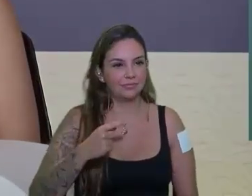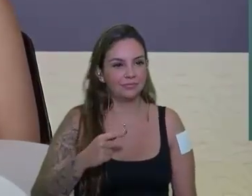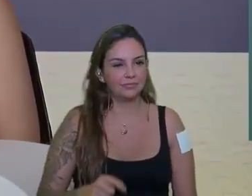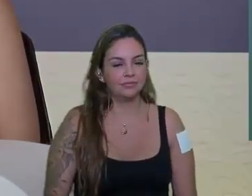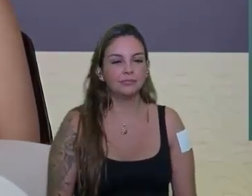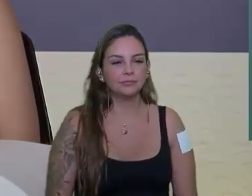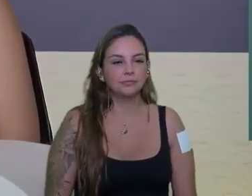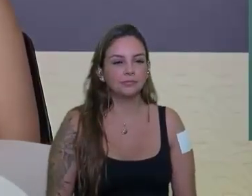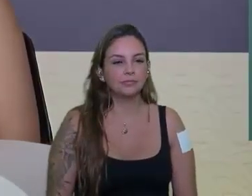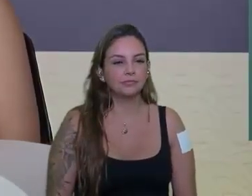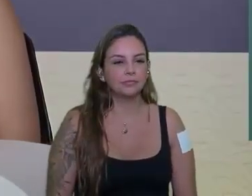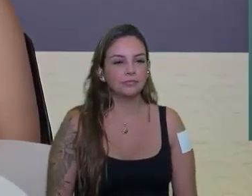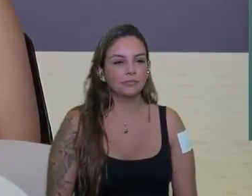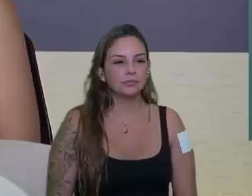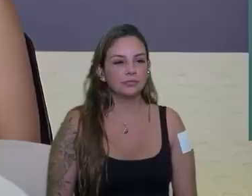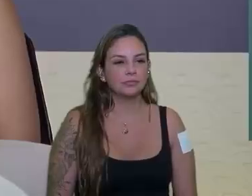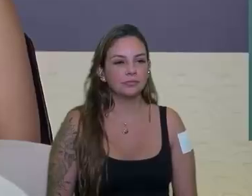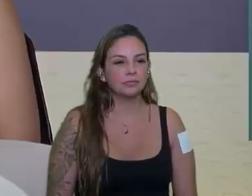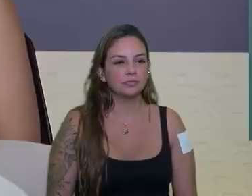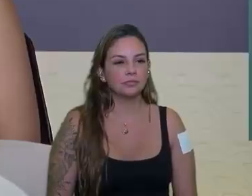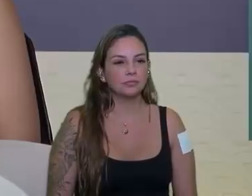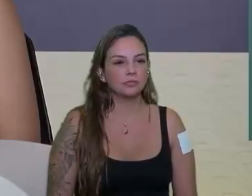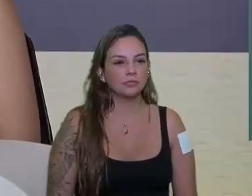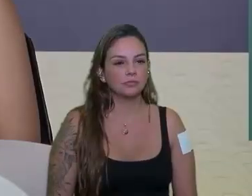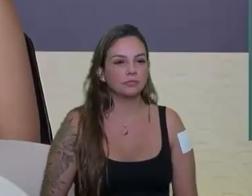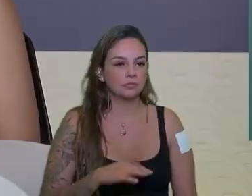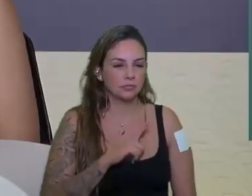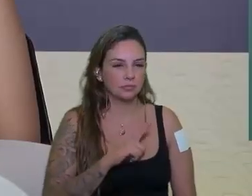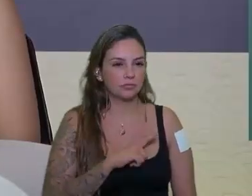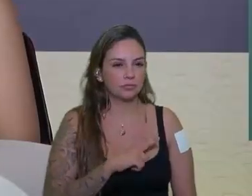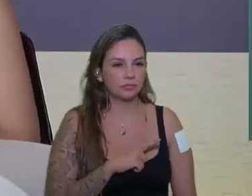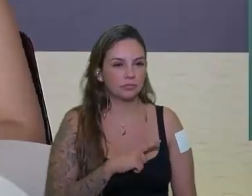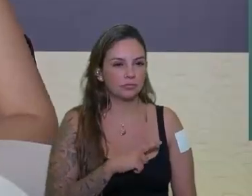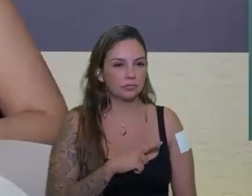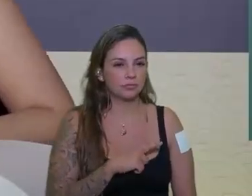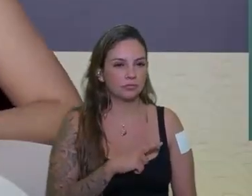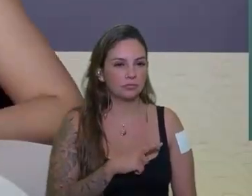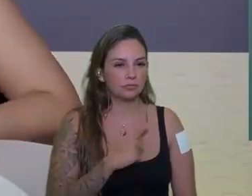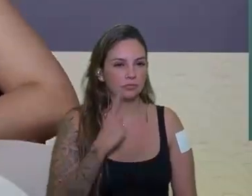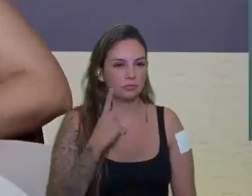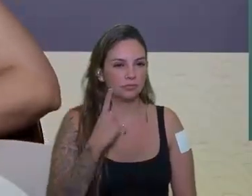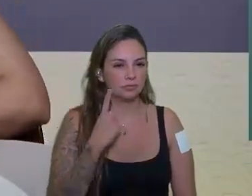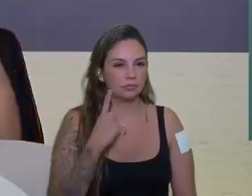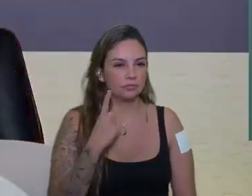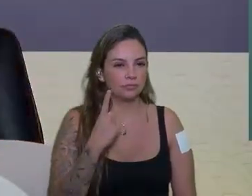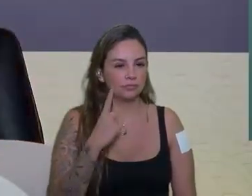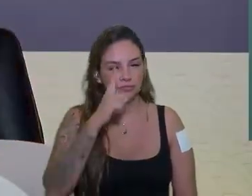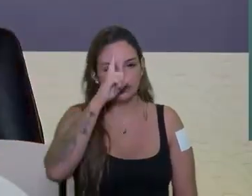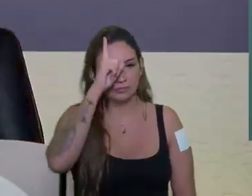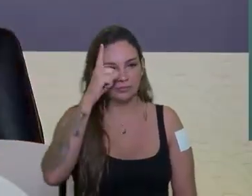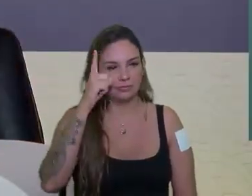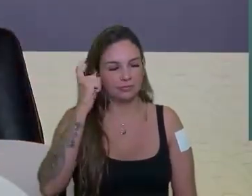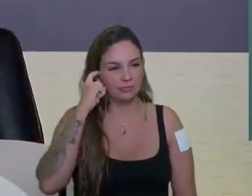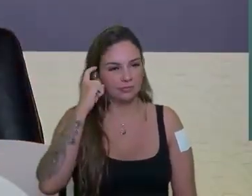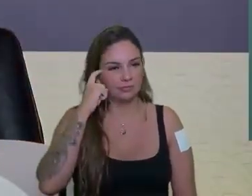sempre camisa preta. Eles intercalam ao longo do vídeo e traduzem simultaneamente tudo o que é falado.